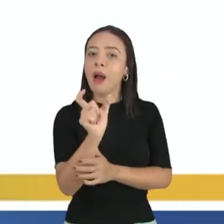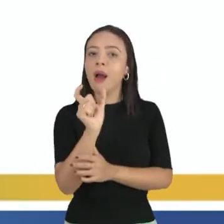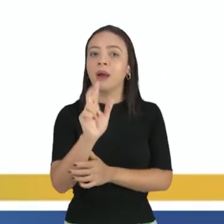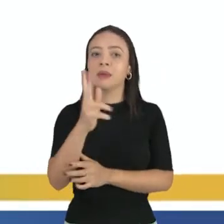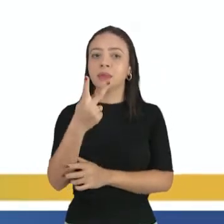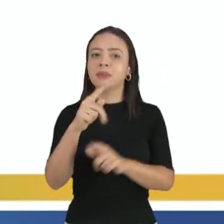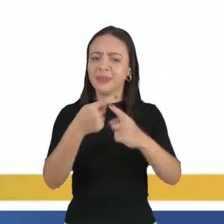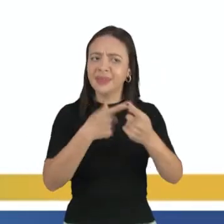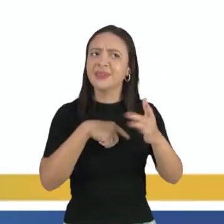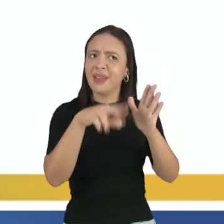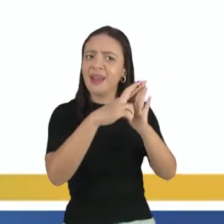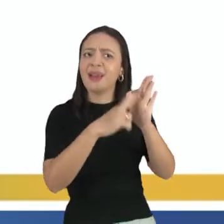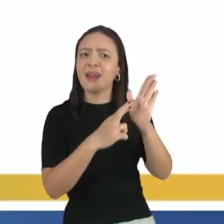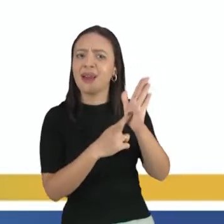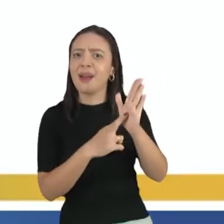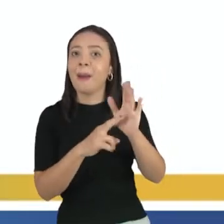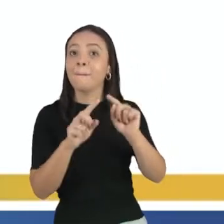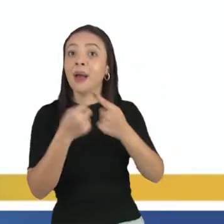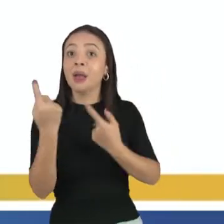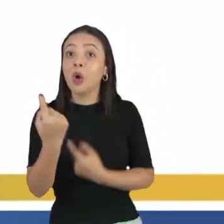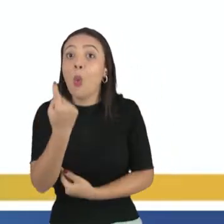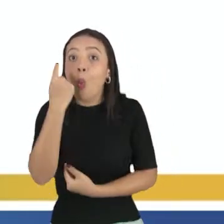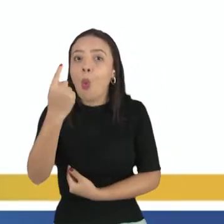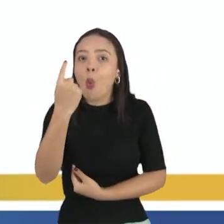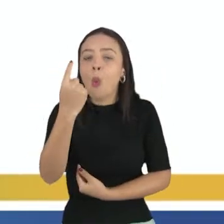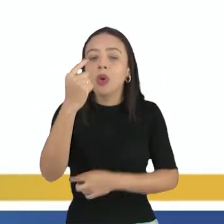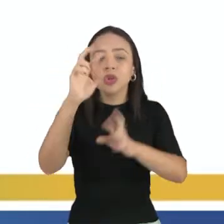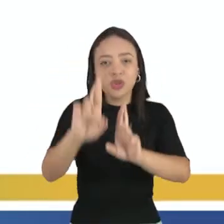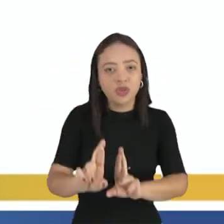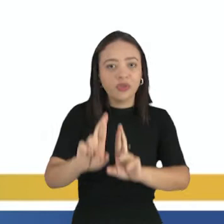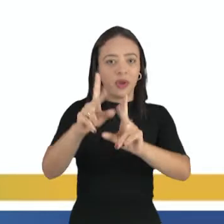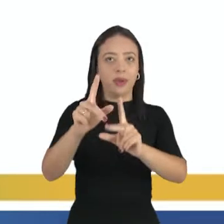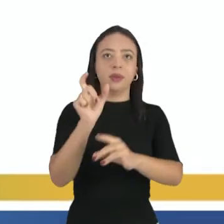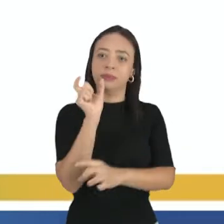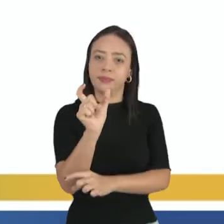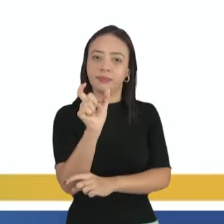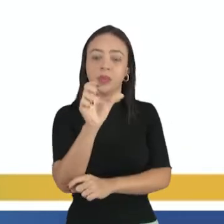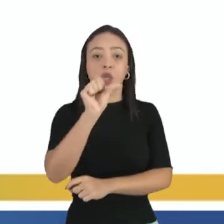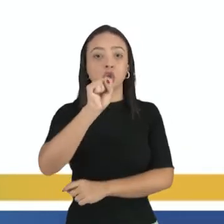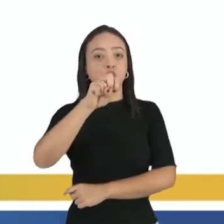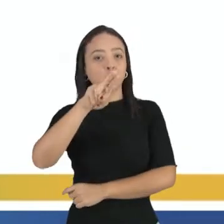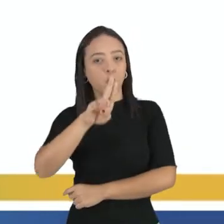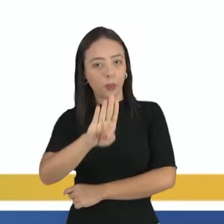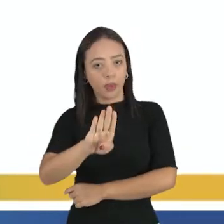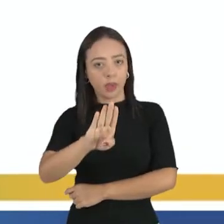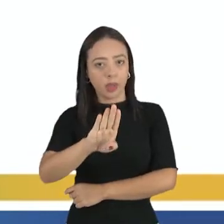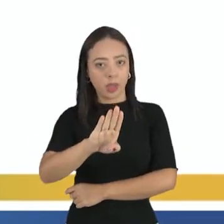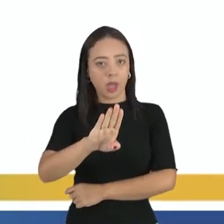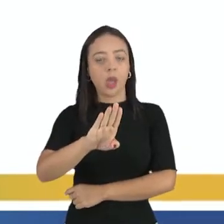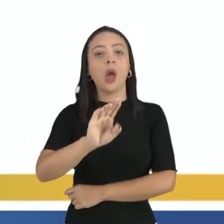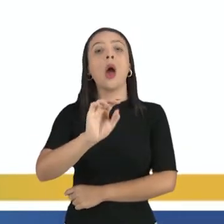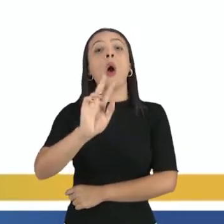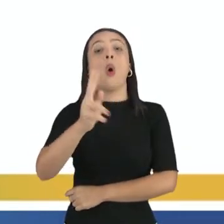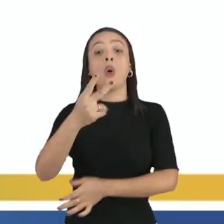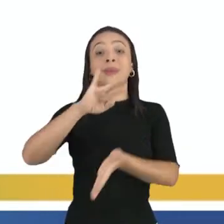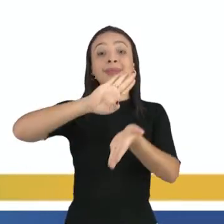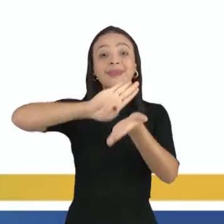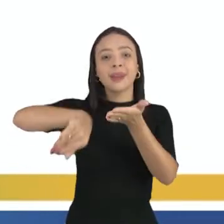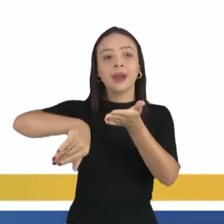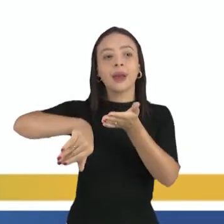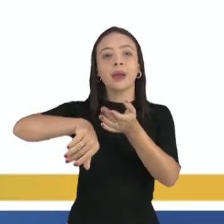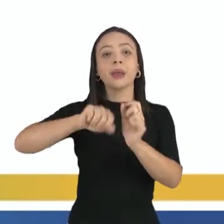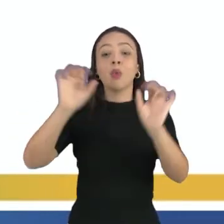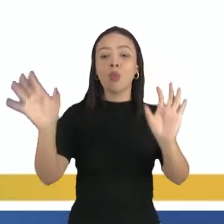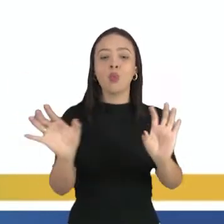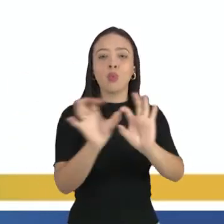mas a regra não está dizendo? Essa é a exceção. O H do humano vai cair, vai perder e vai juntar